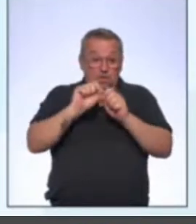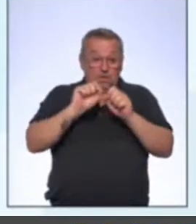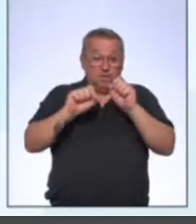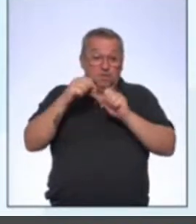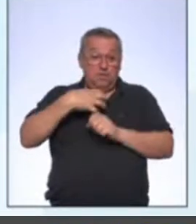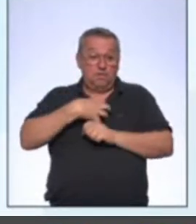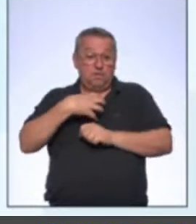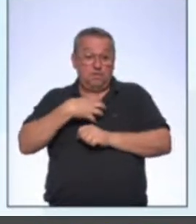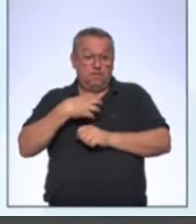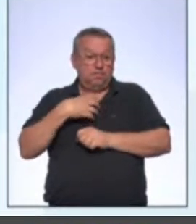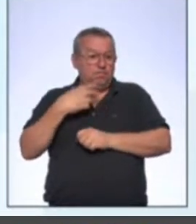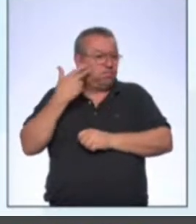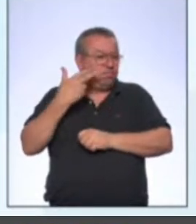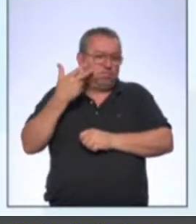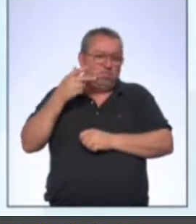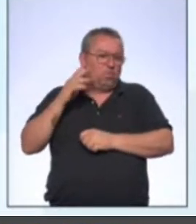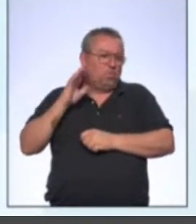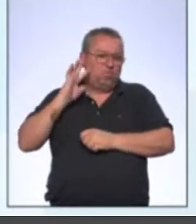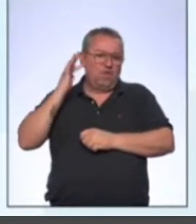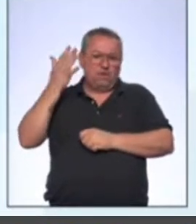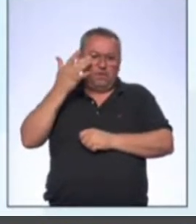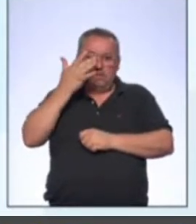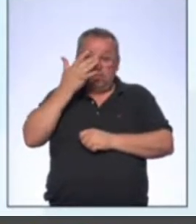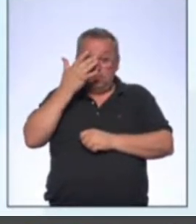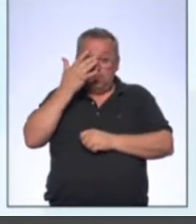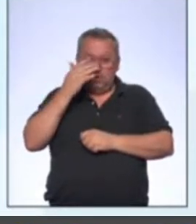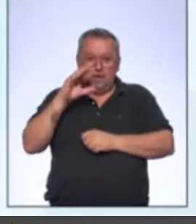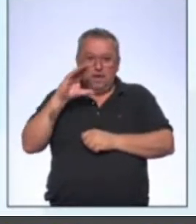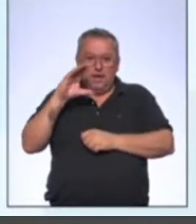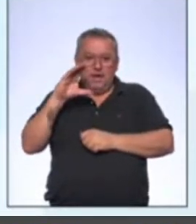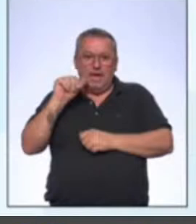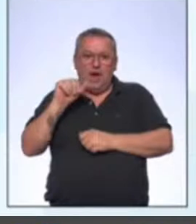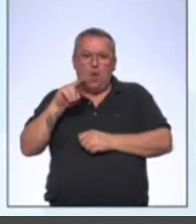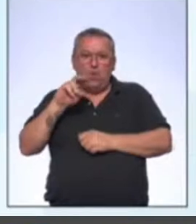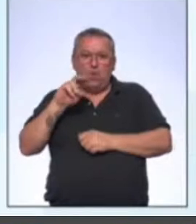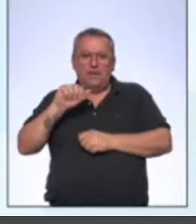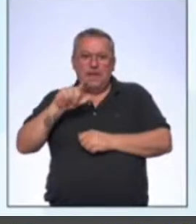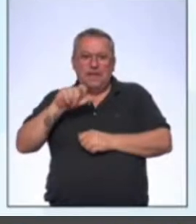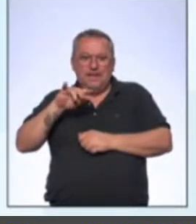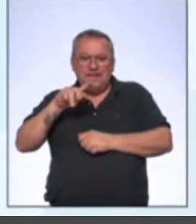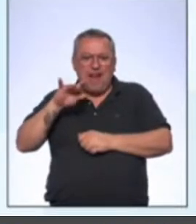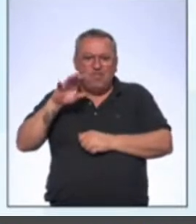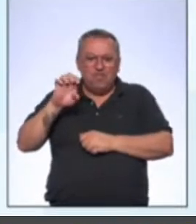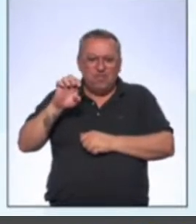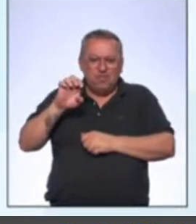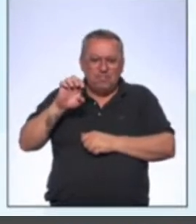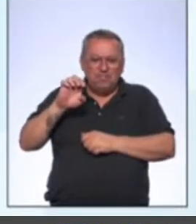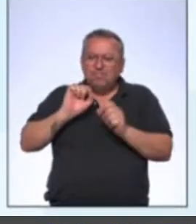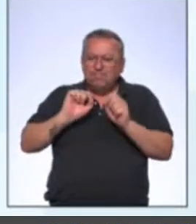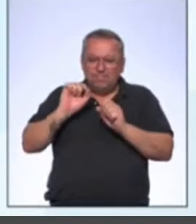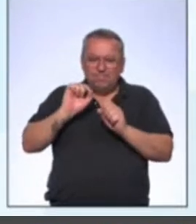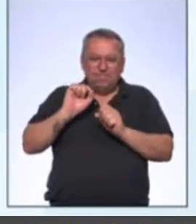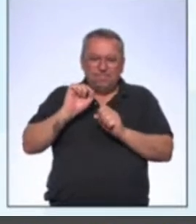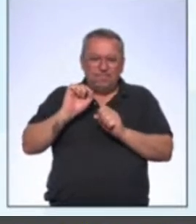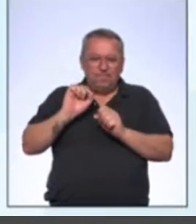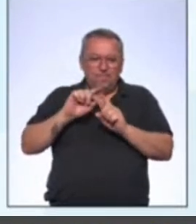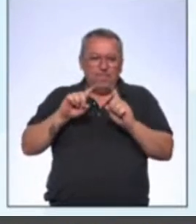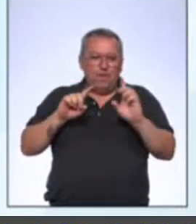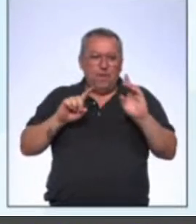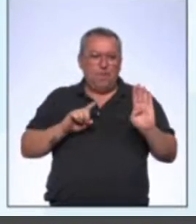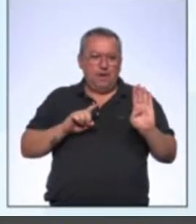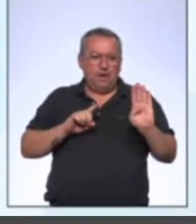de causalidade dos fatos. Olha que difícil. Causalidade, o que será que é isso, né? Vamos ver. B, dar o efeito